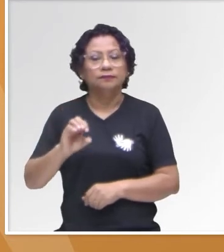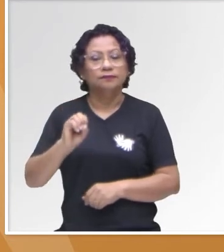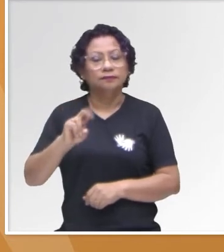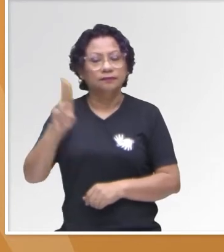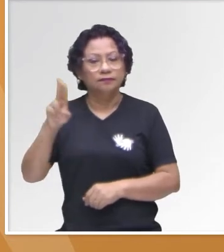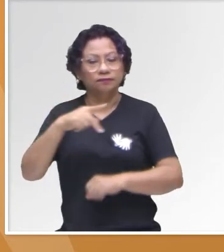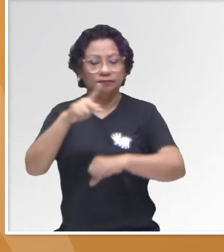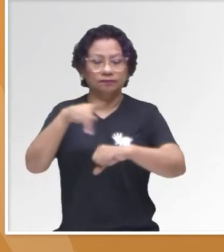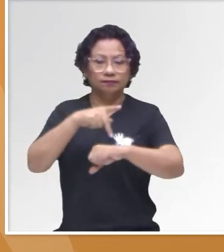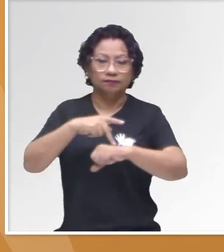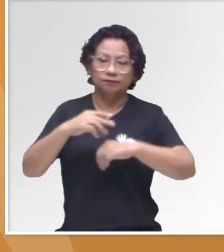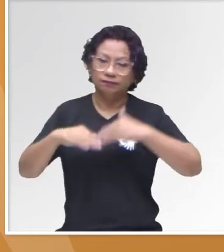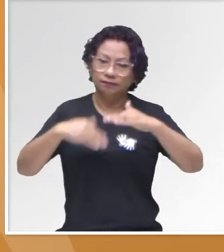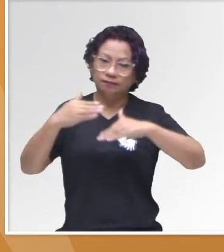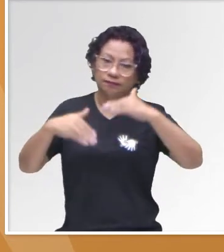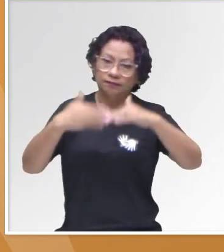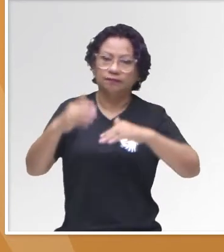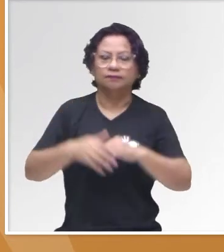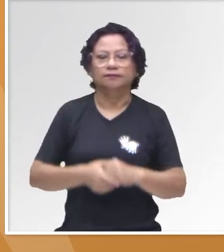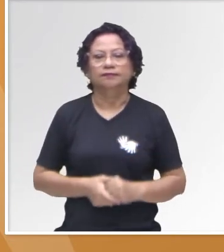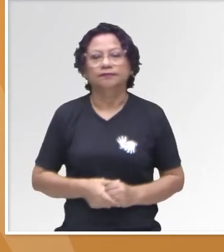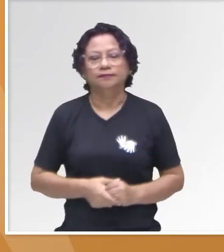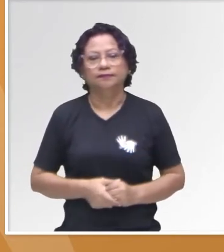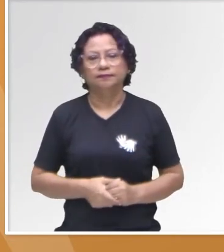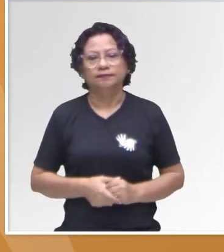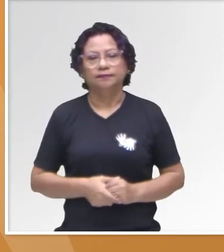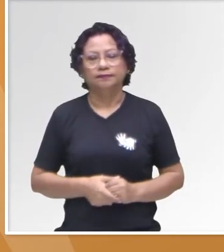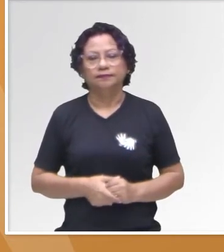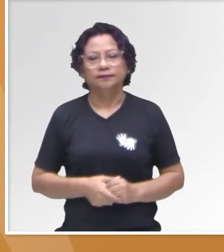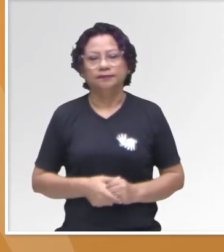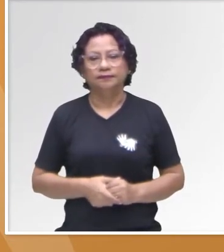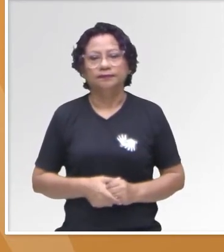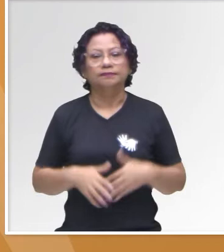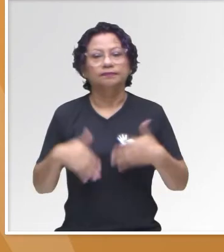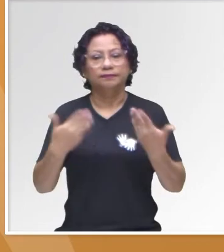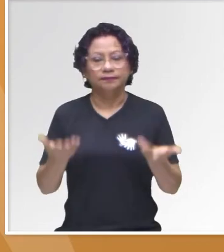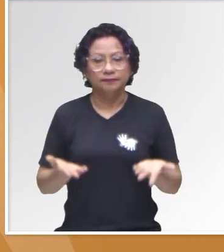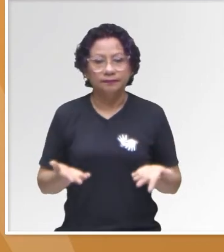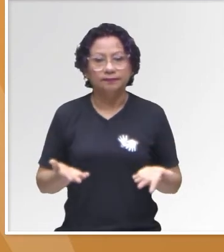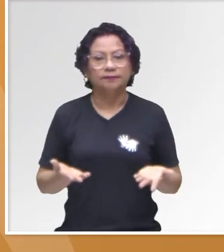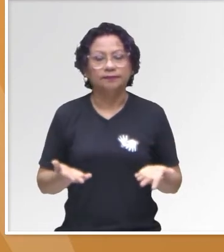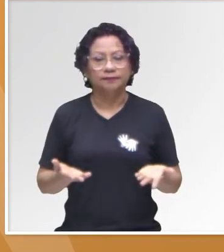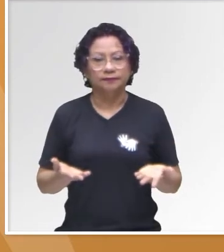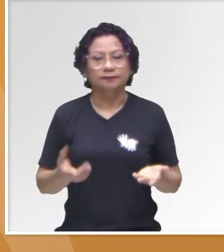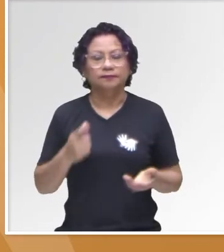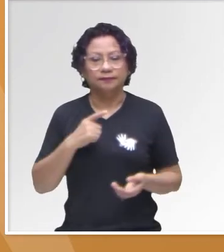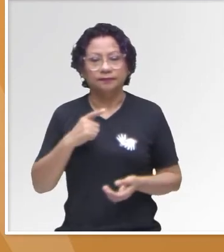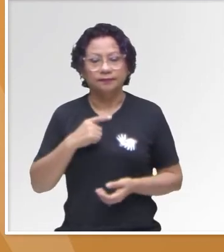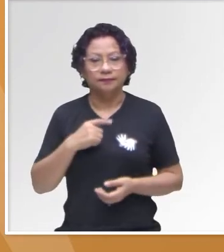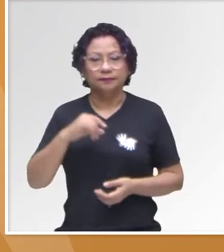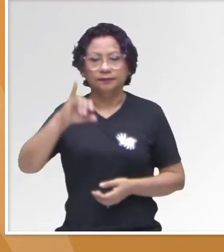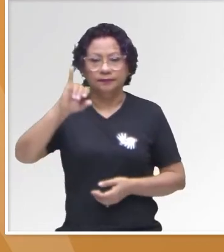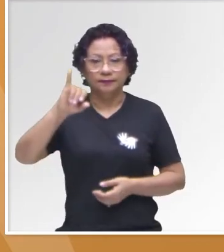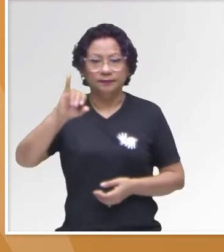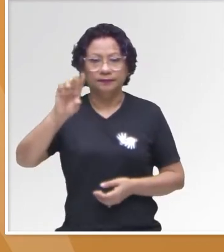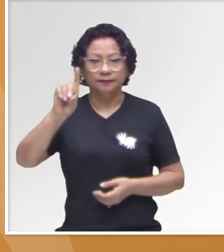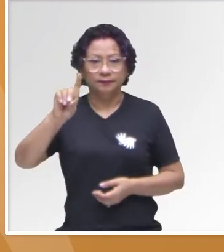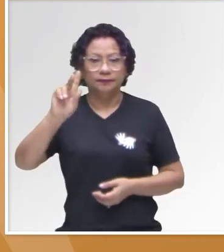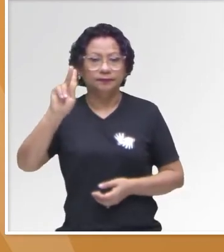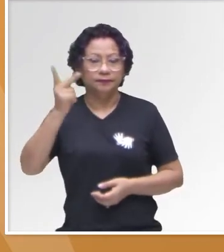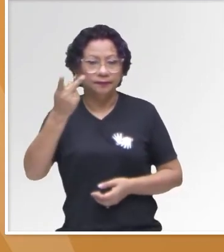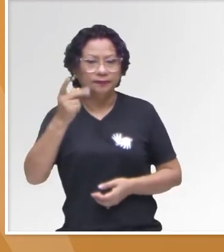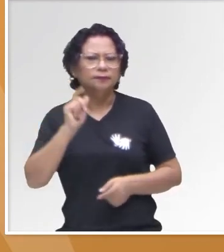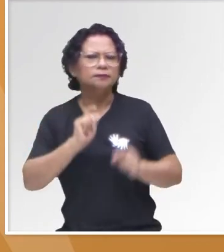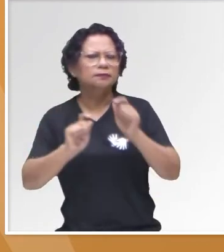aí desses 3 países que eu coloquei para vocês. Aí a gente tem também o IDH, que é o Índice de